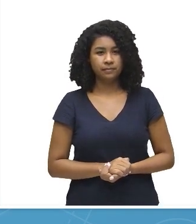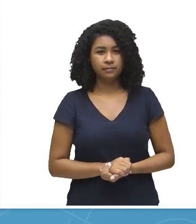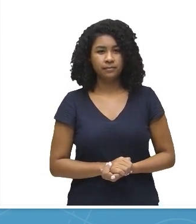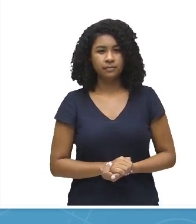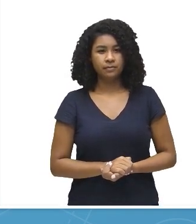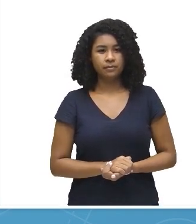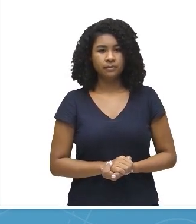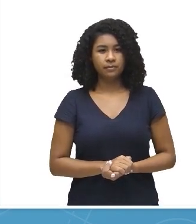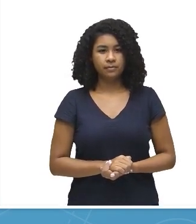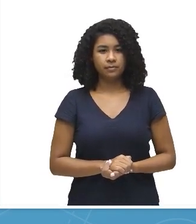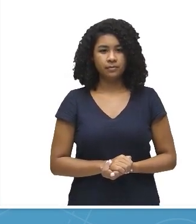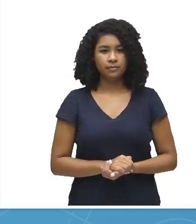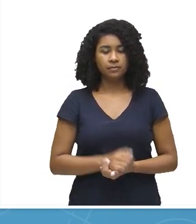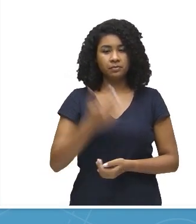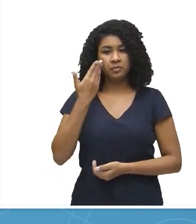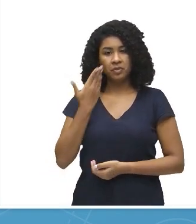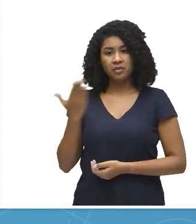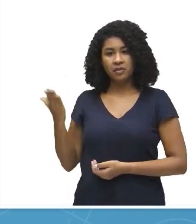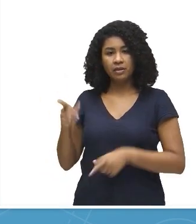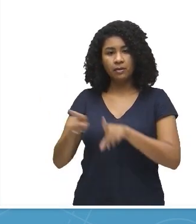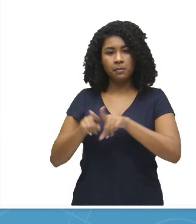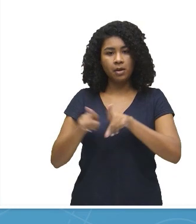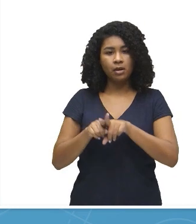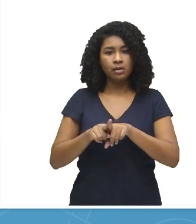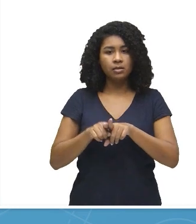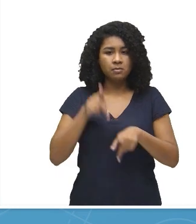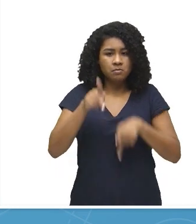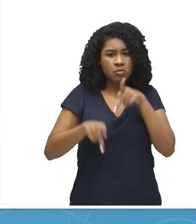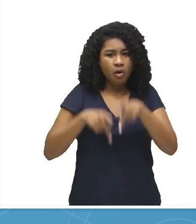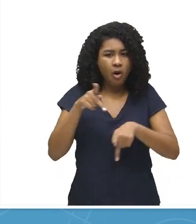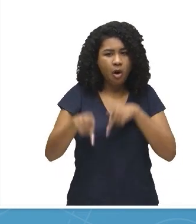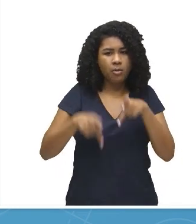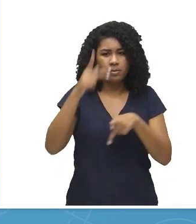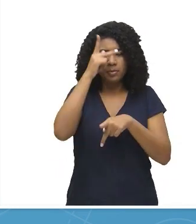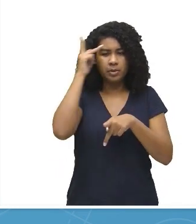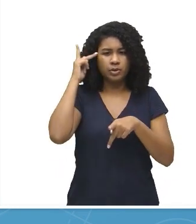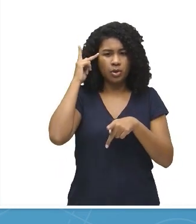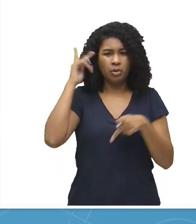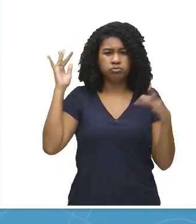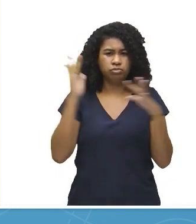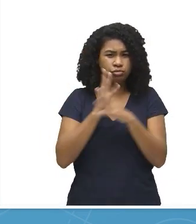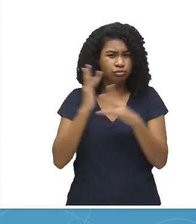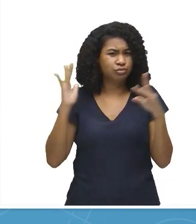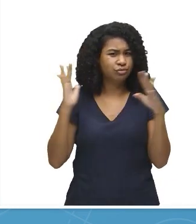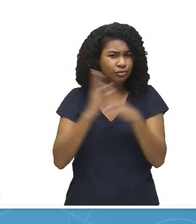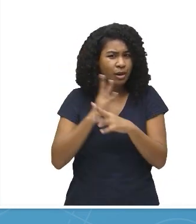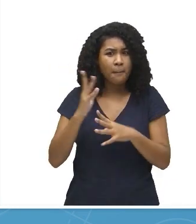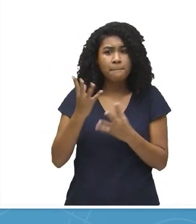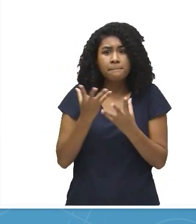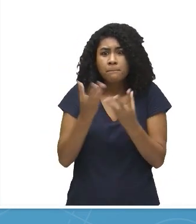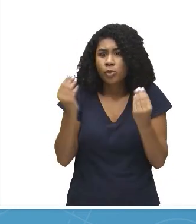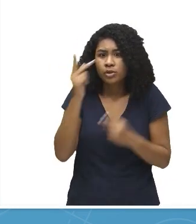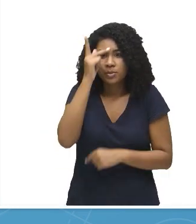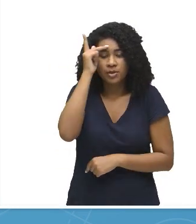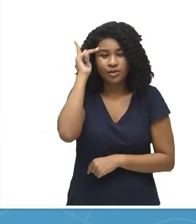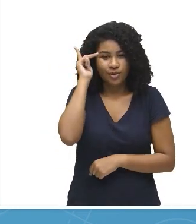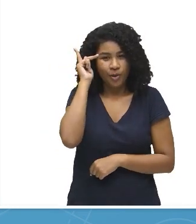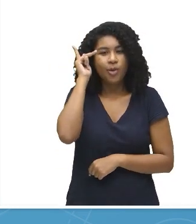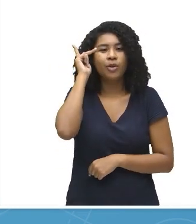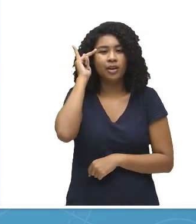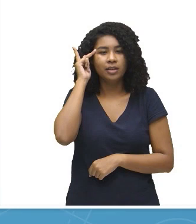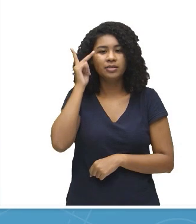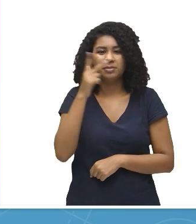imagem. Aí, ao lado da imagem, a gente tem a circulação das pessoas, né? Os centros urbanos ficam